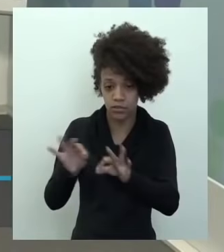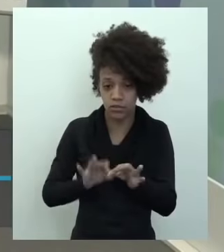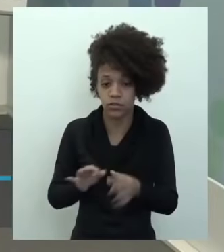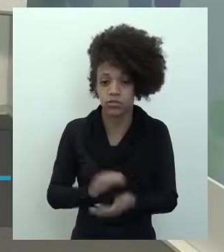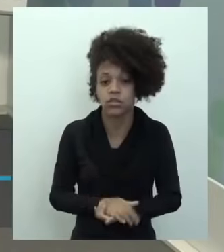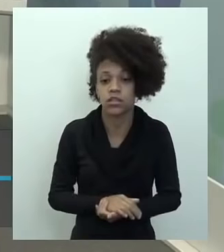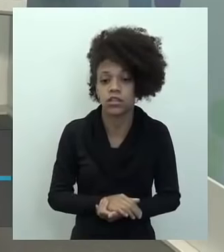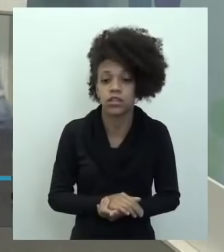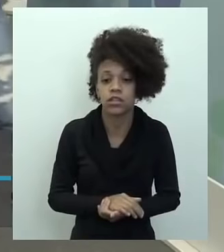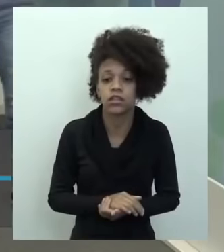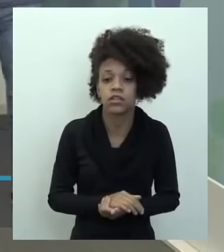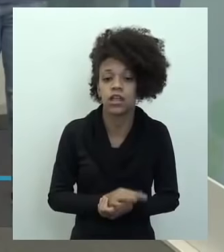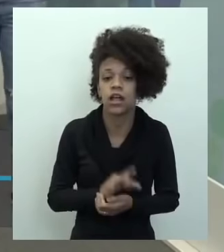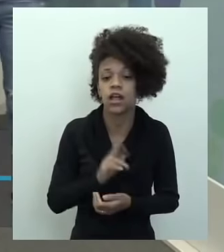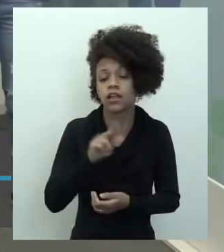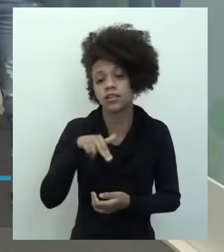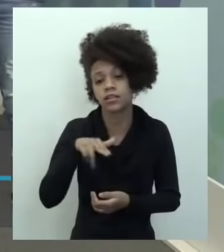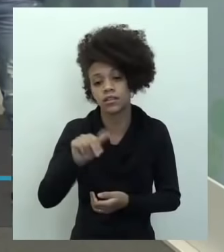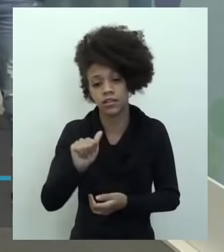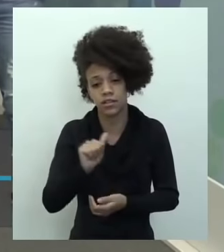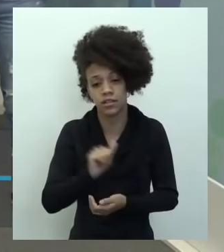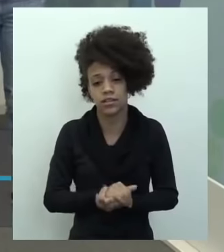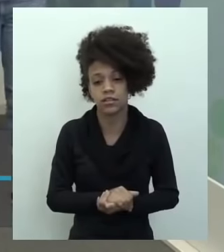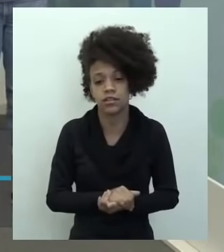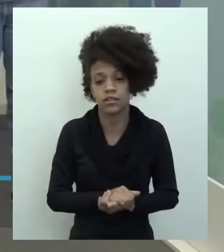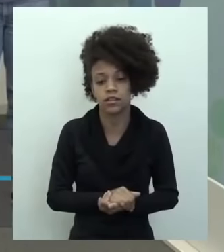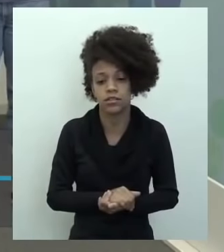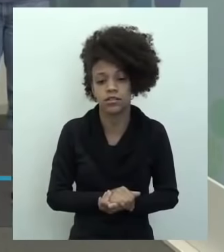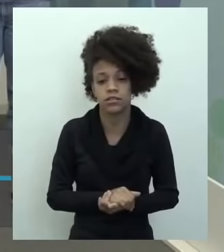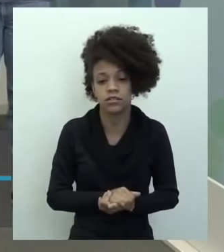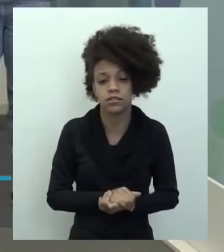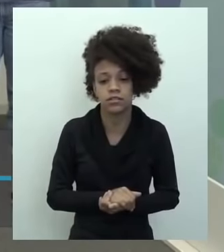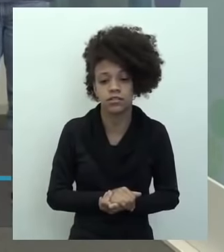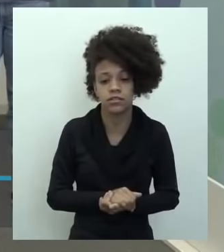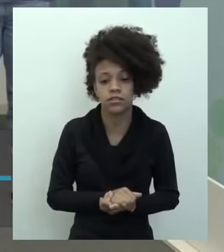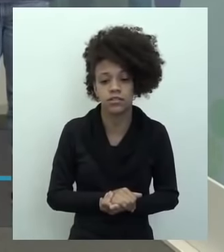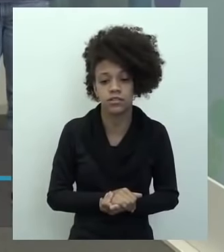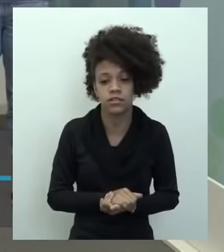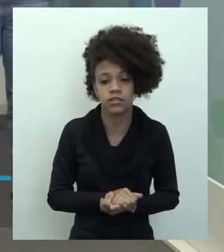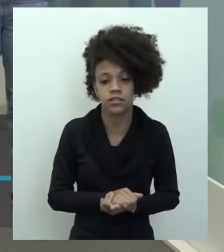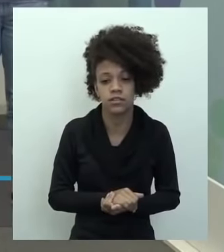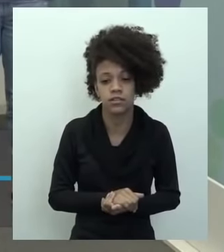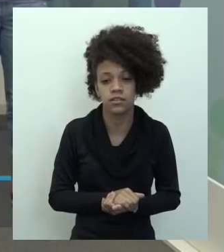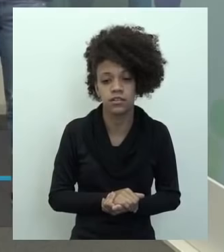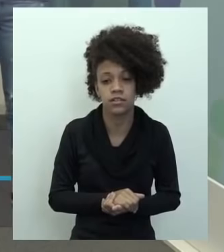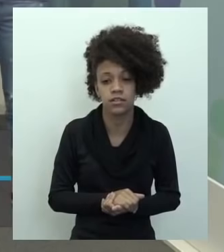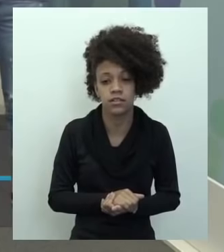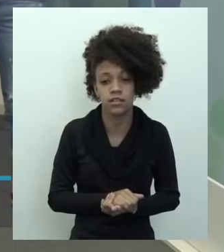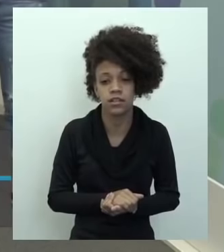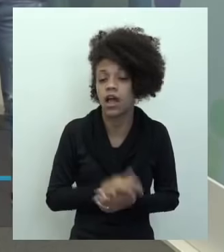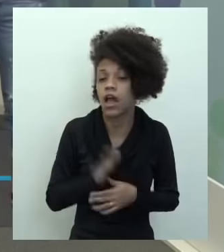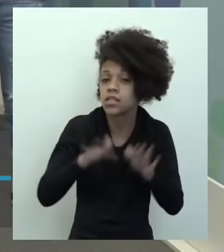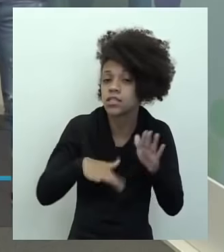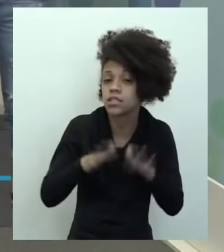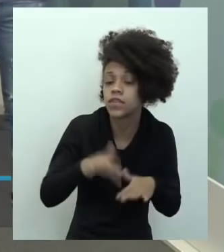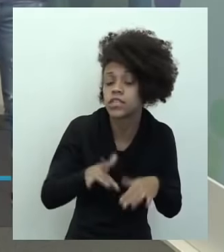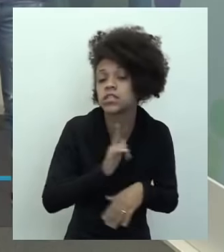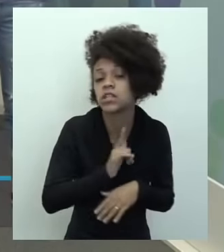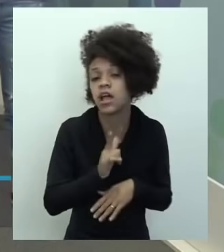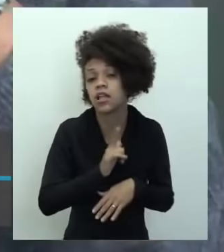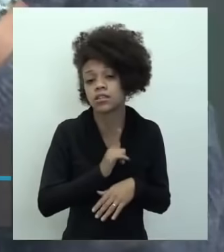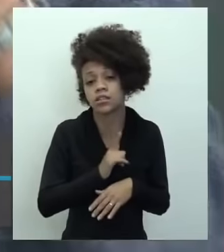Então, eu trouxe aqui a trena, vou até levantar. Eu trouxe aqui a minha trena, né? Então, a trena, geralmente, ela tem